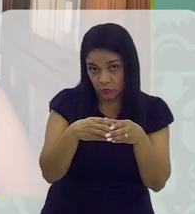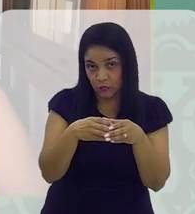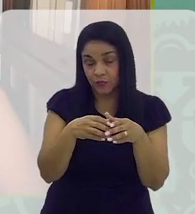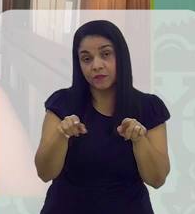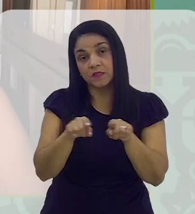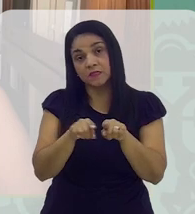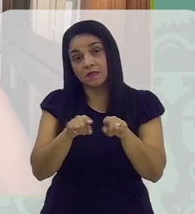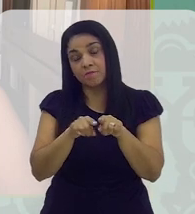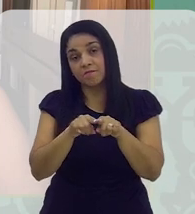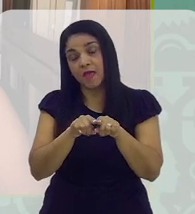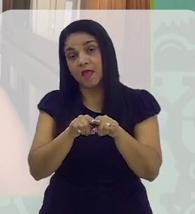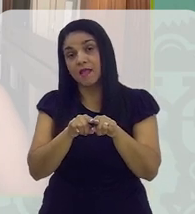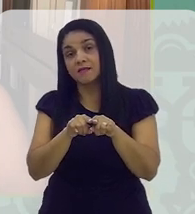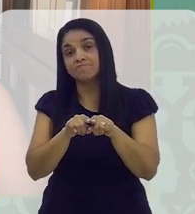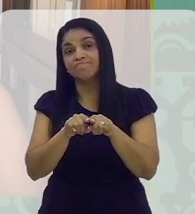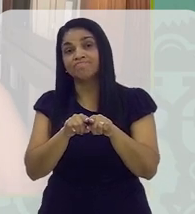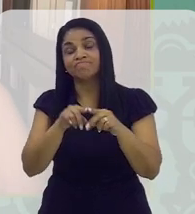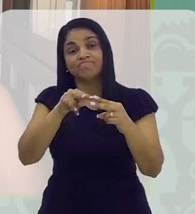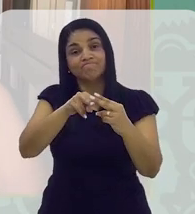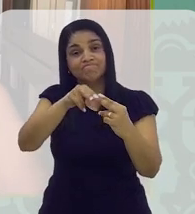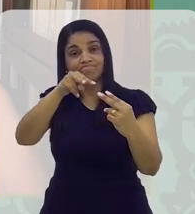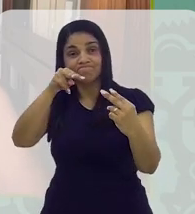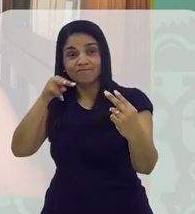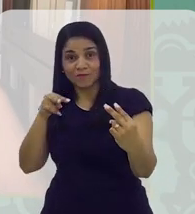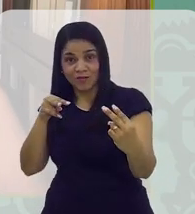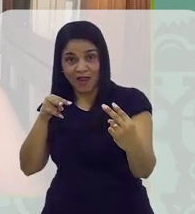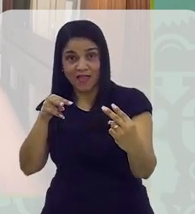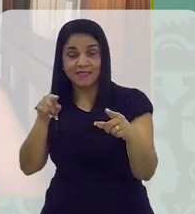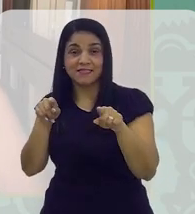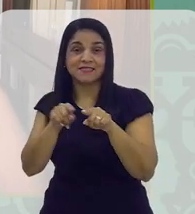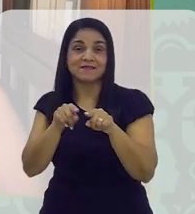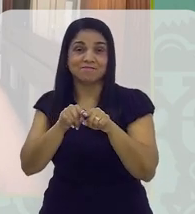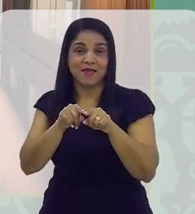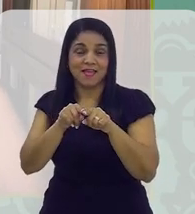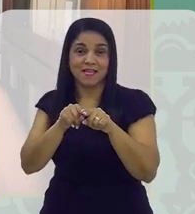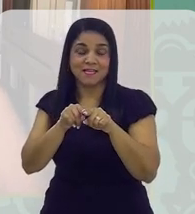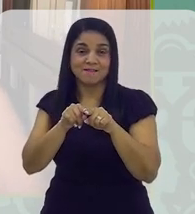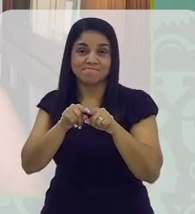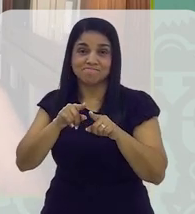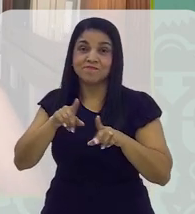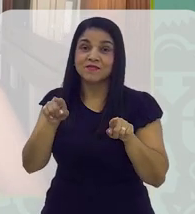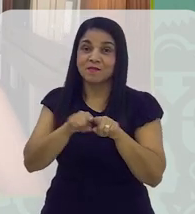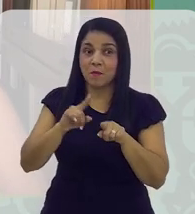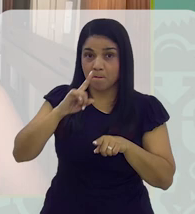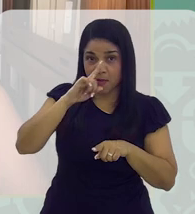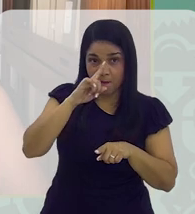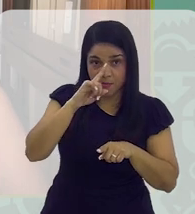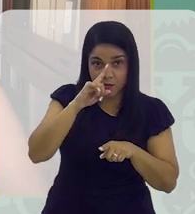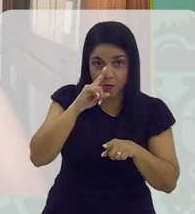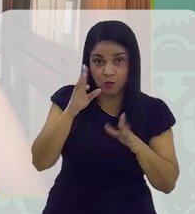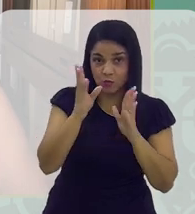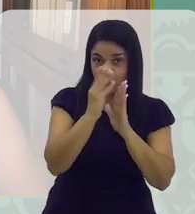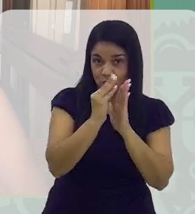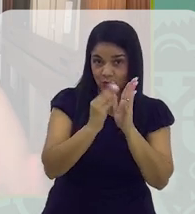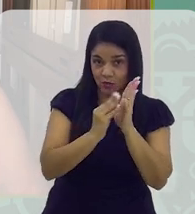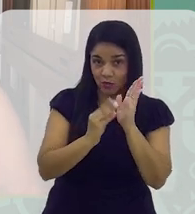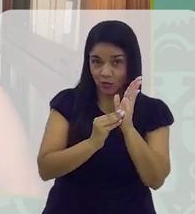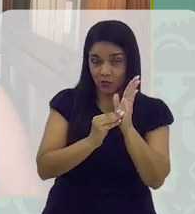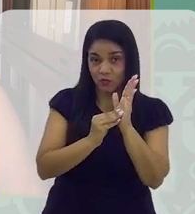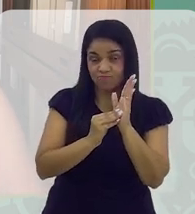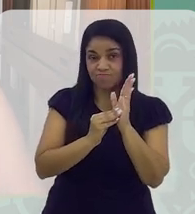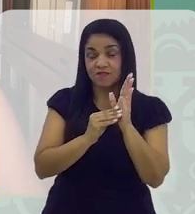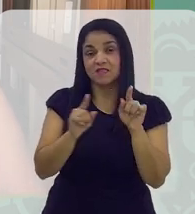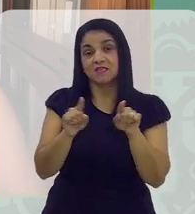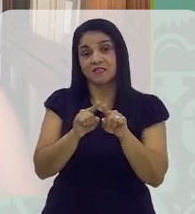E claro, né, tem a própria radicalização online, porque quanto mais extremos, né, mais